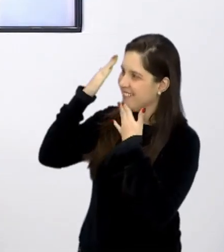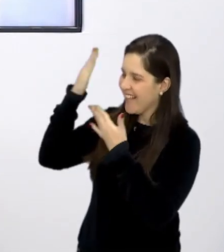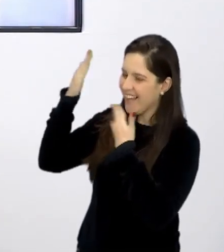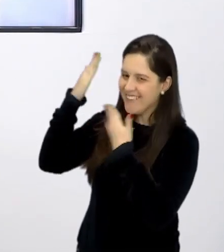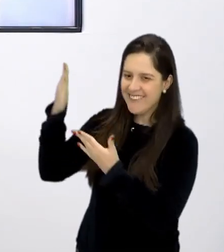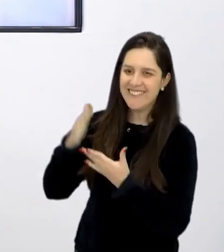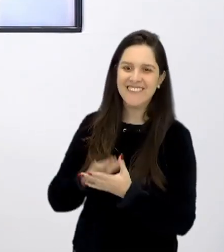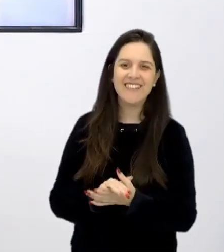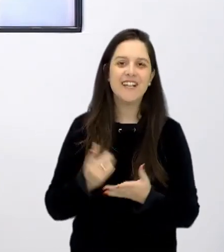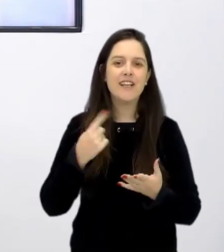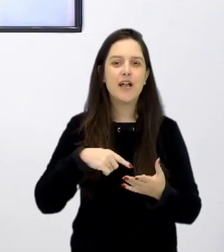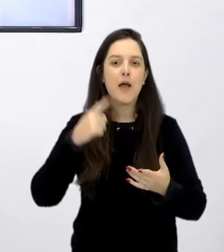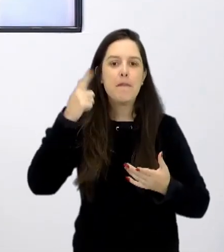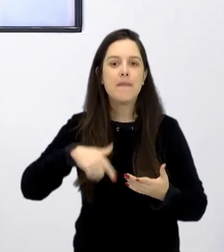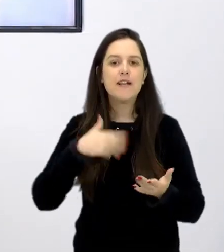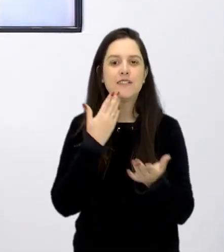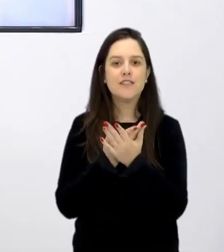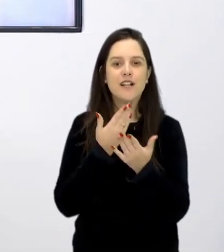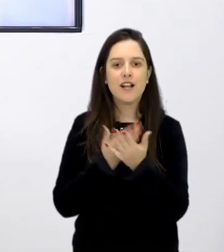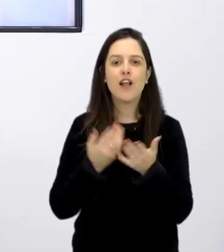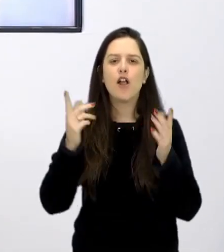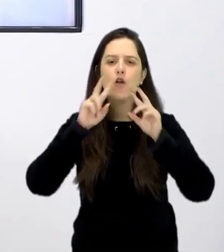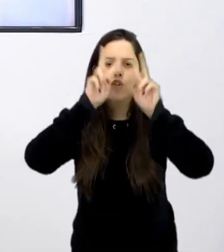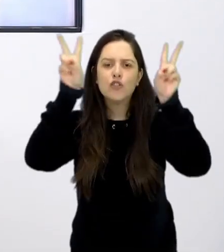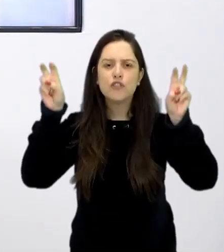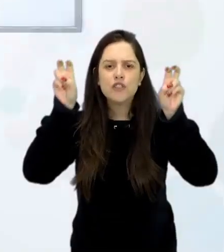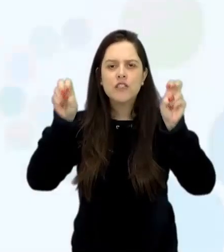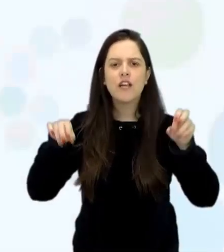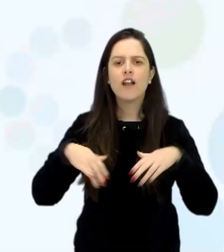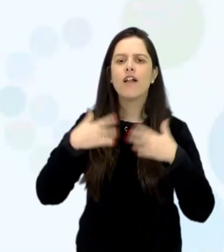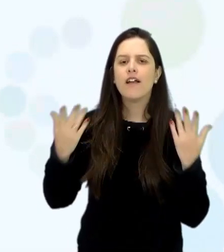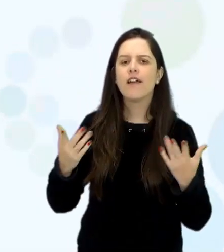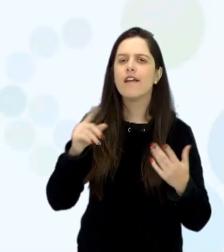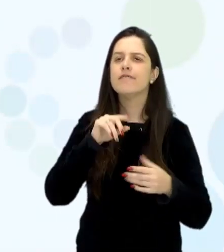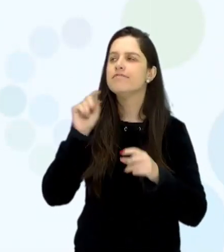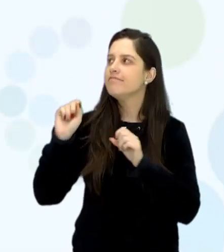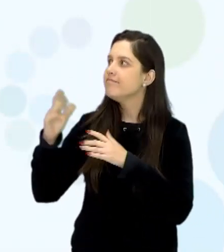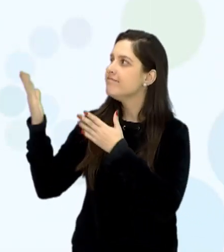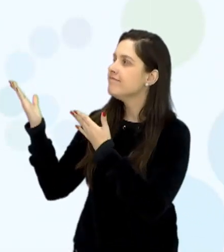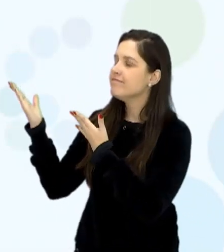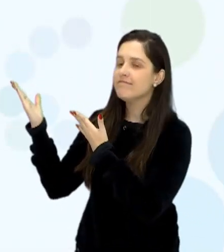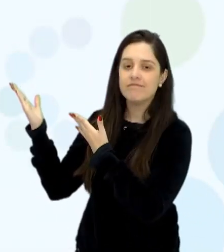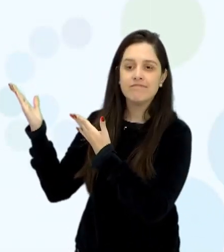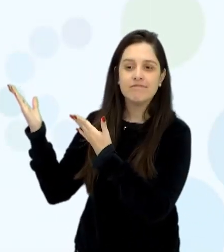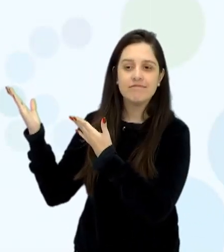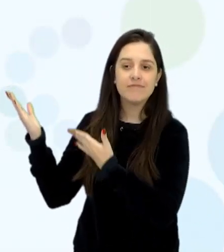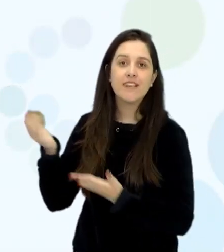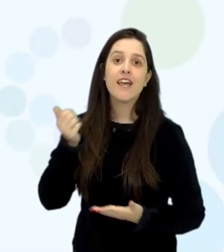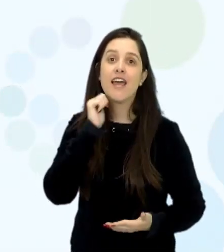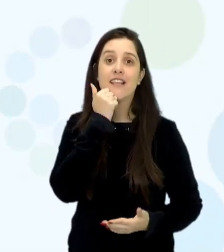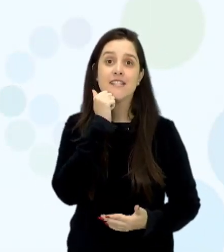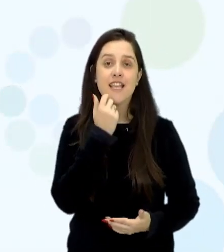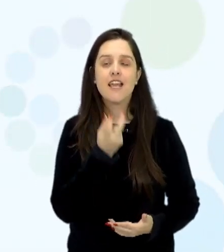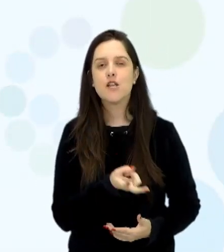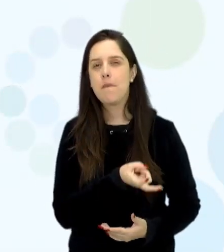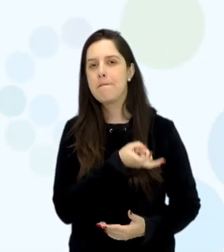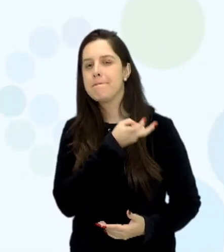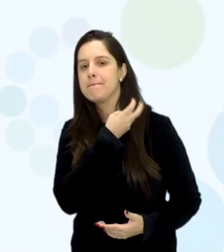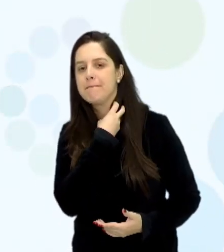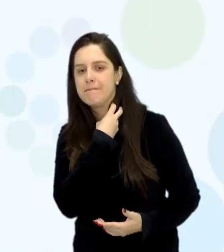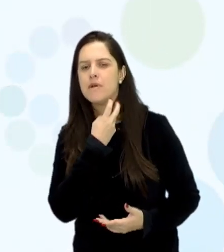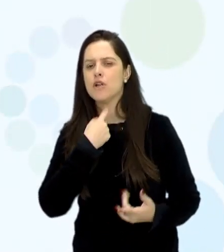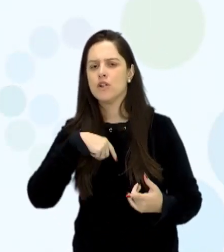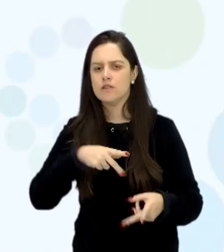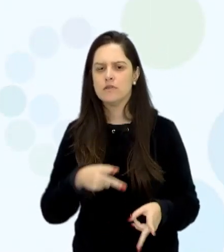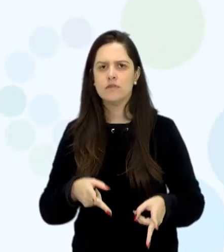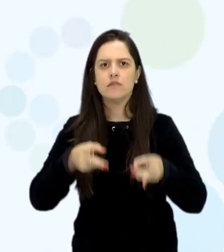mais. Vamos à nossa aula. O título da nossa aula na tela para vocês: A Ciência e os Morcegos. Então já perceberam